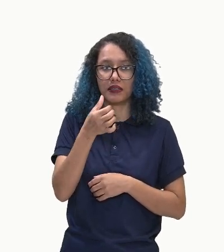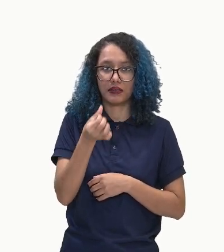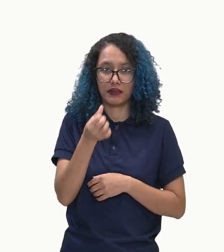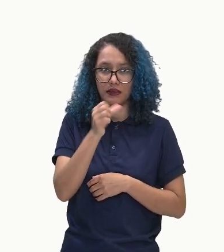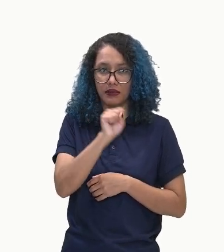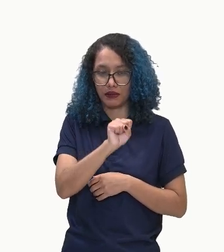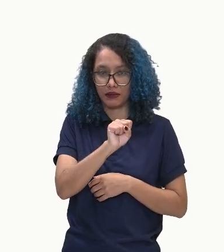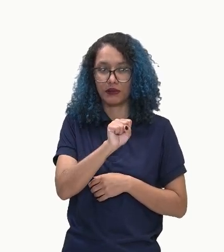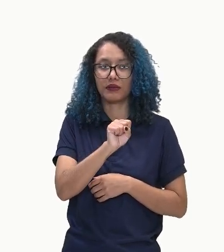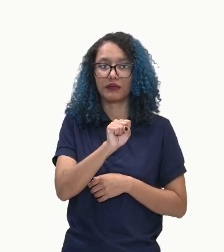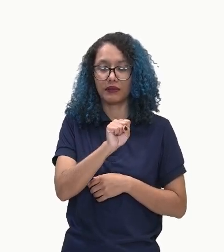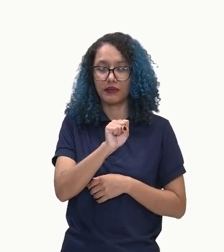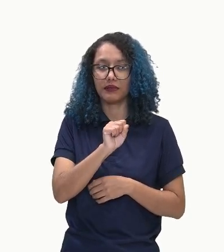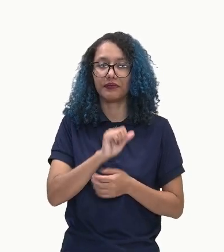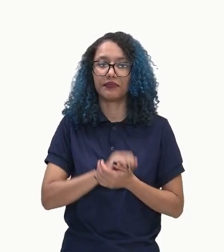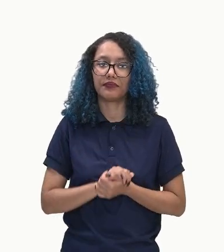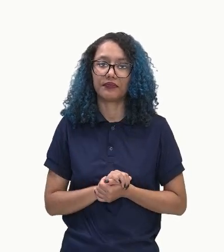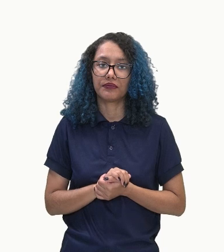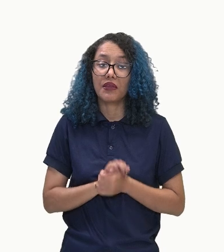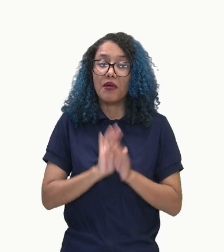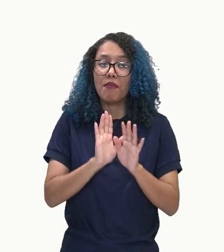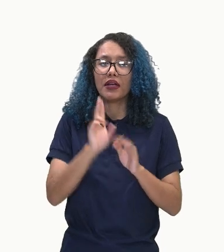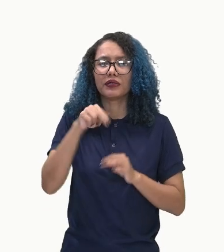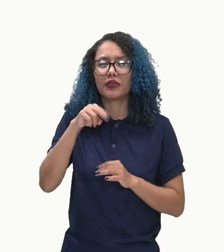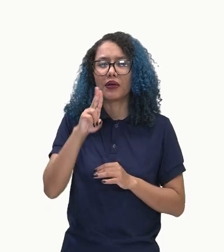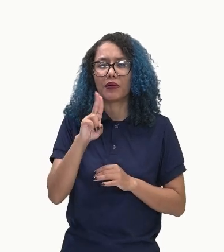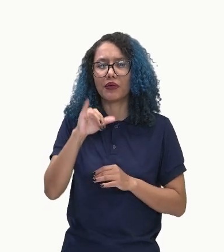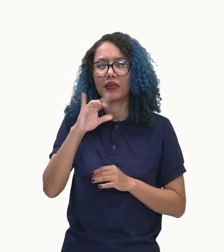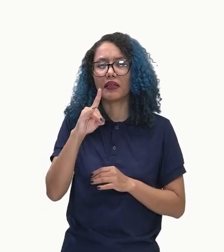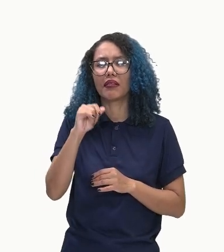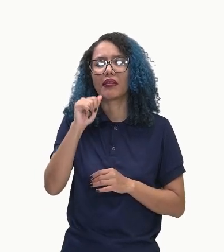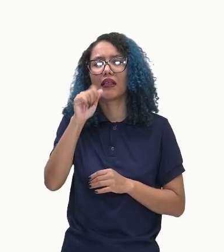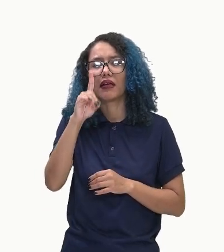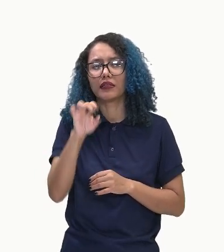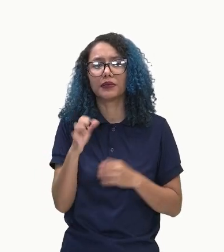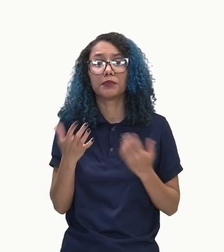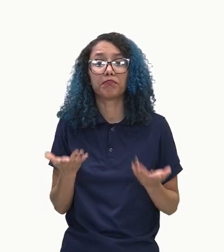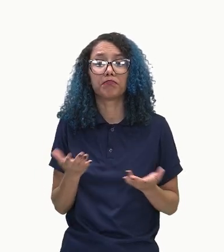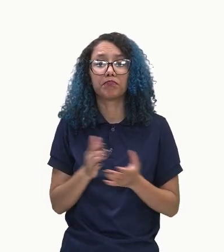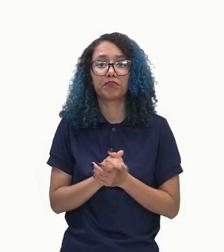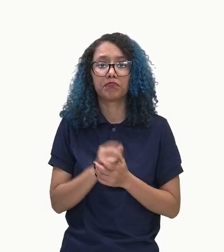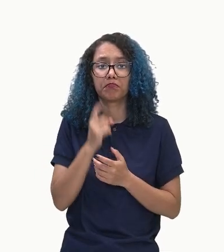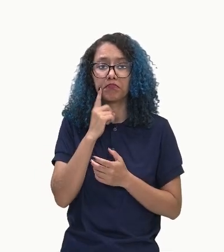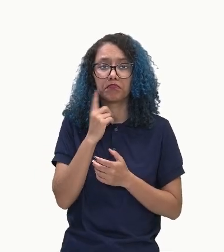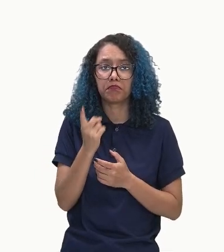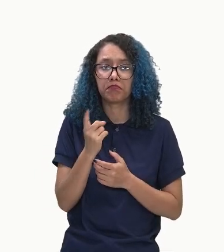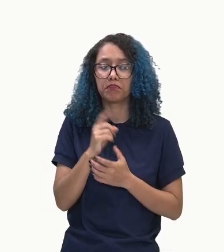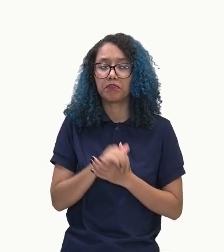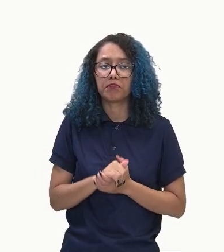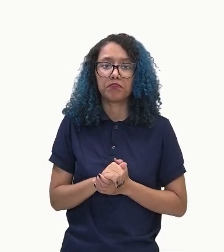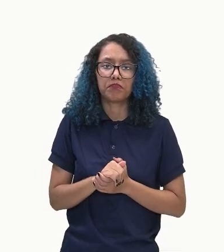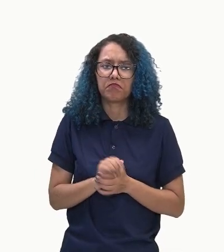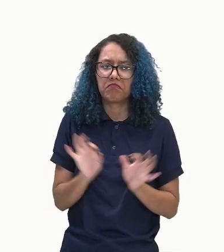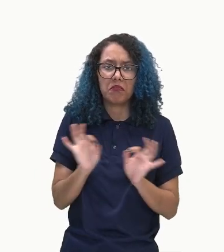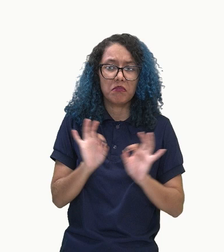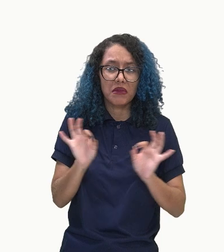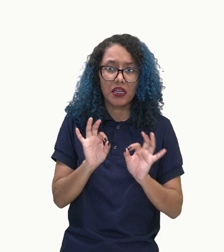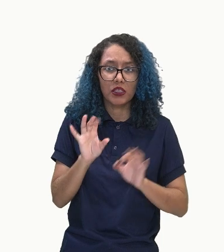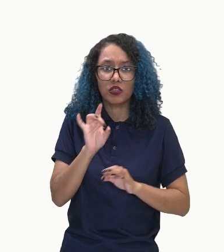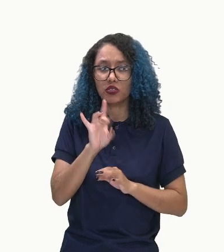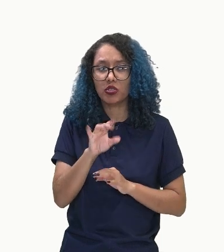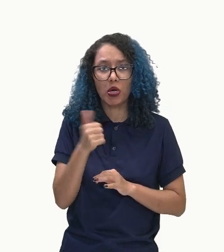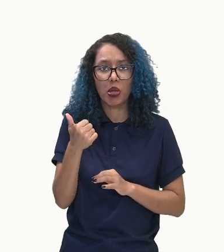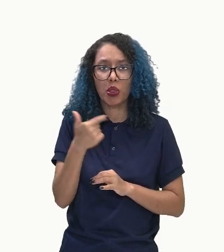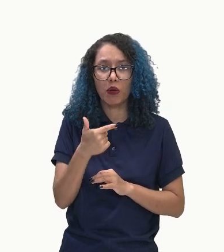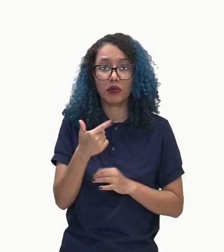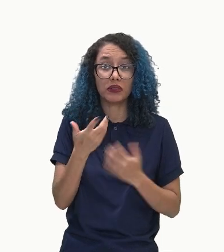37,68. Aí, pessoal, mas qual unidade colocar, né? Olha, perceba que aqui não falou nada de unidade, tá bom? Então, só usou 12.